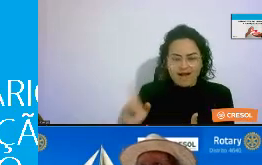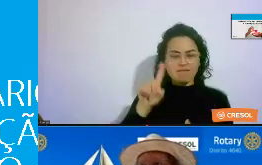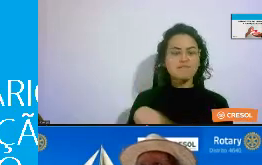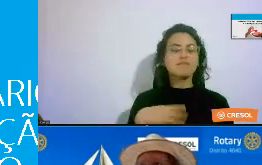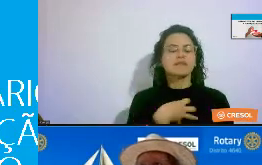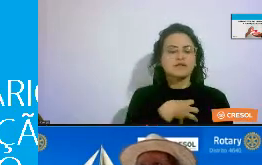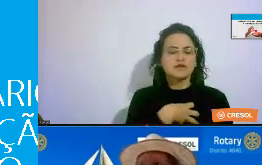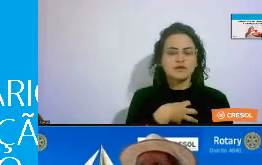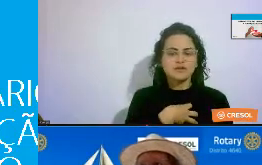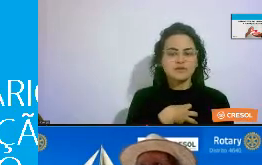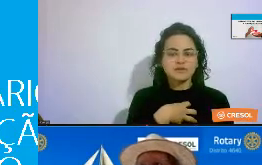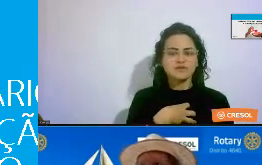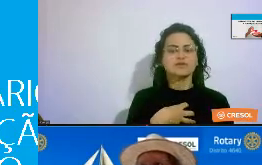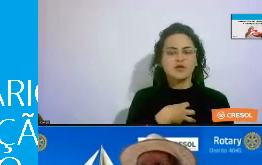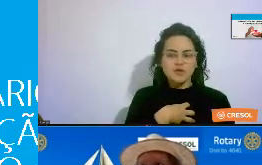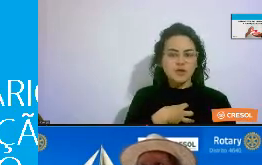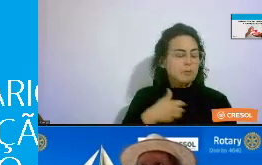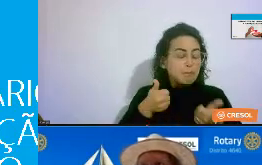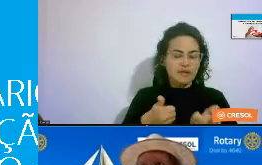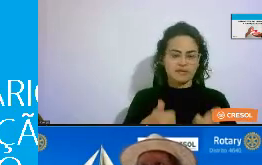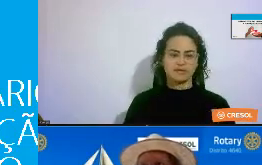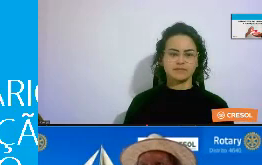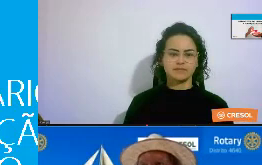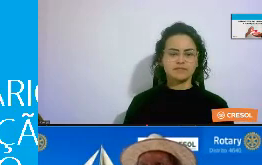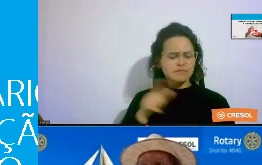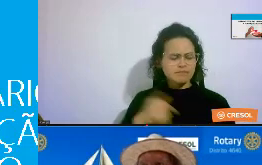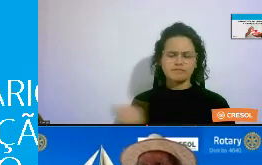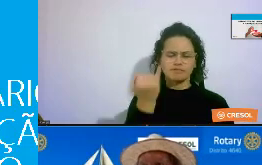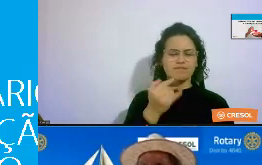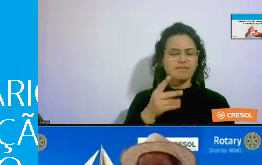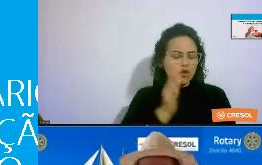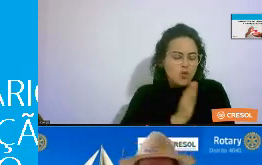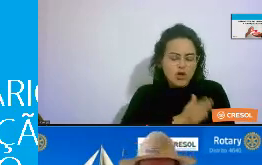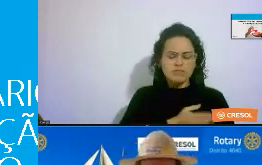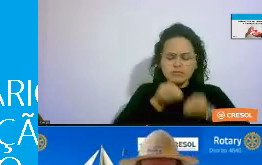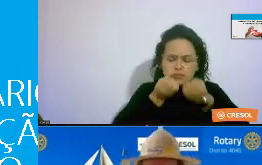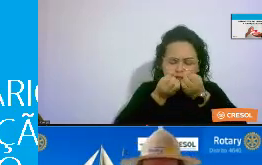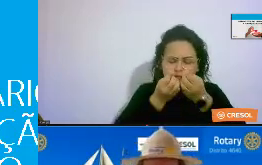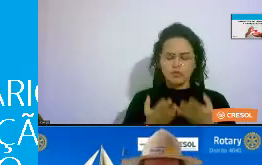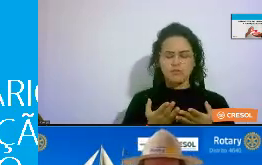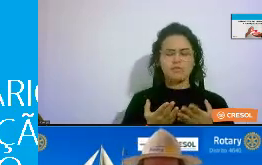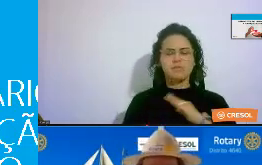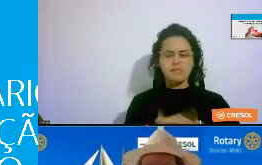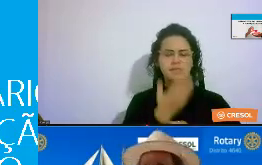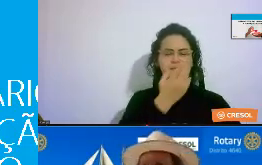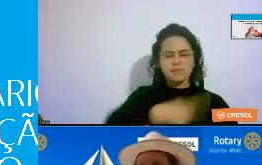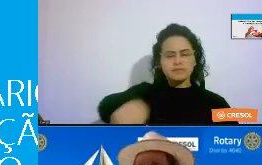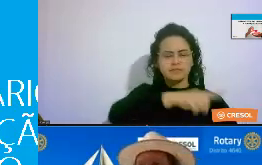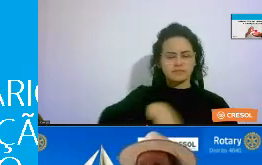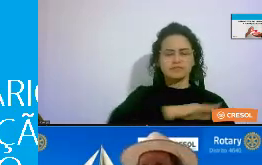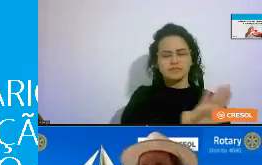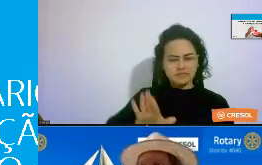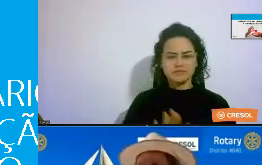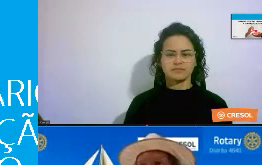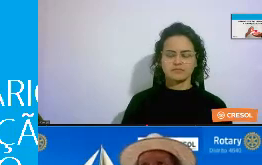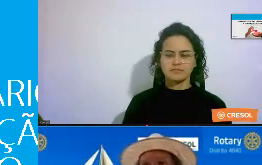essa contribuição. Isso é muito importante, isso faz bem para o coração e para todos nós. Eu diria, por que